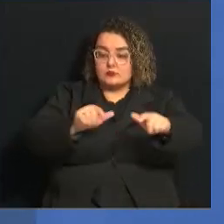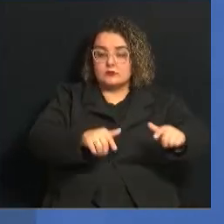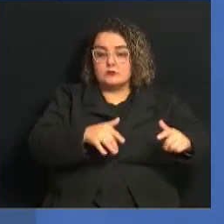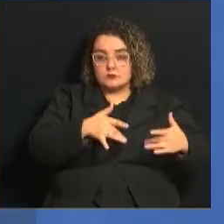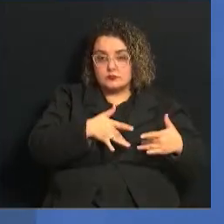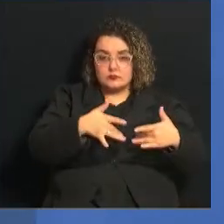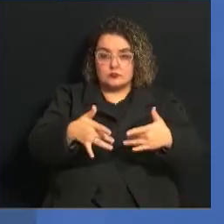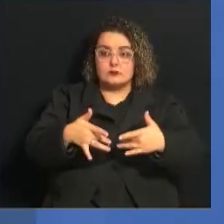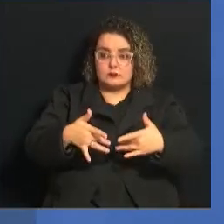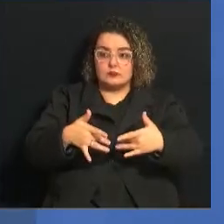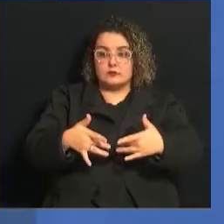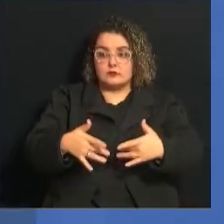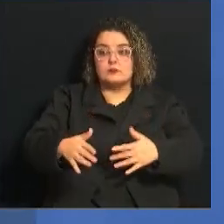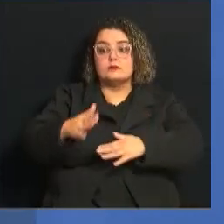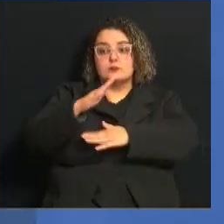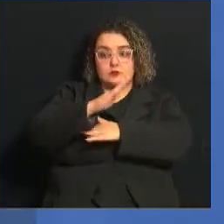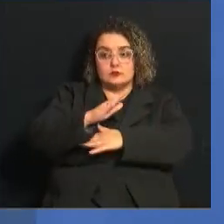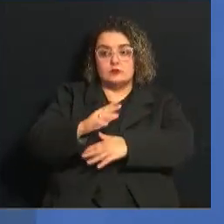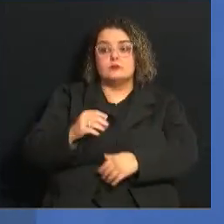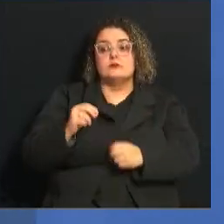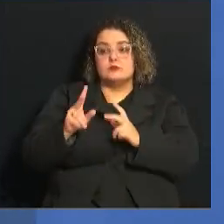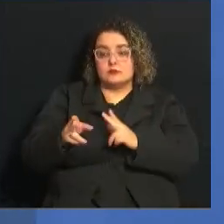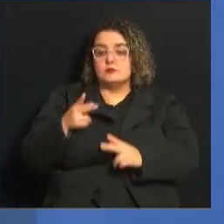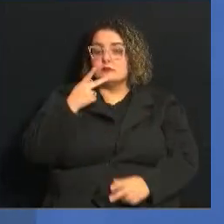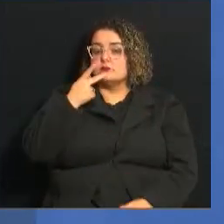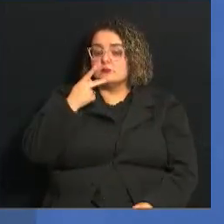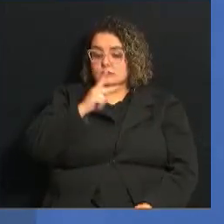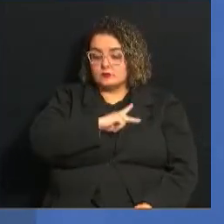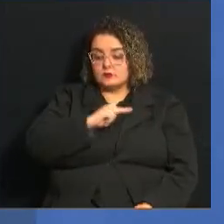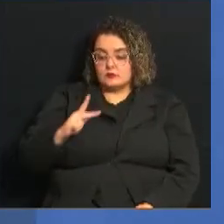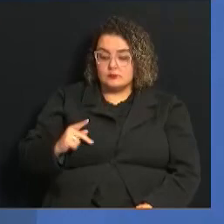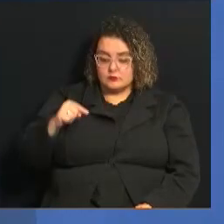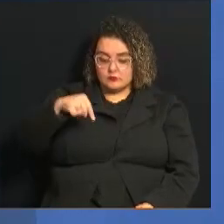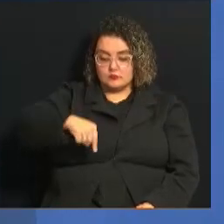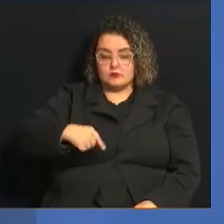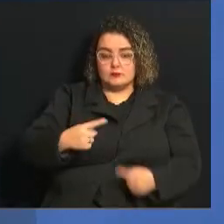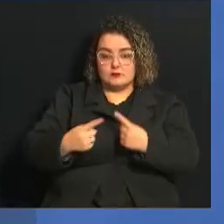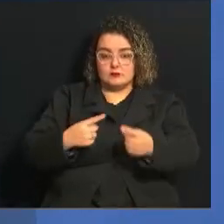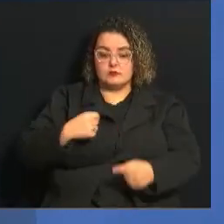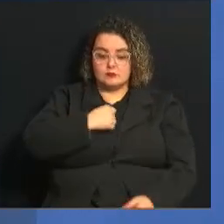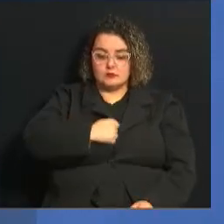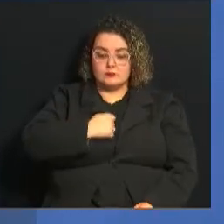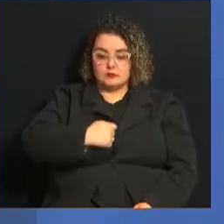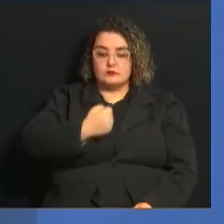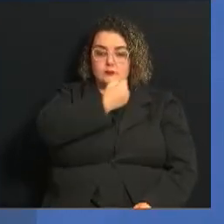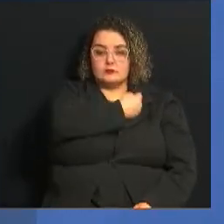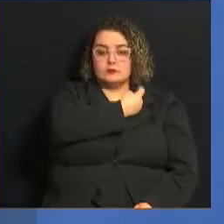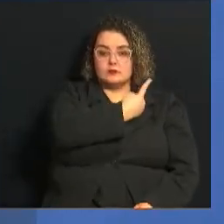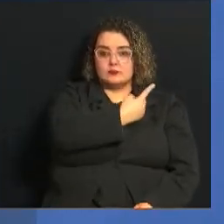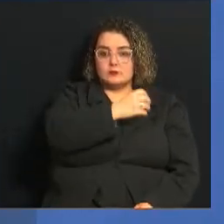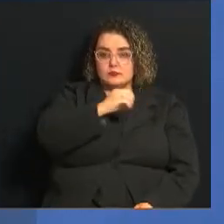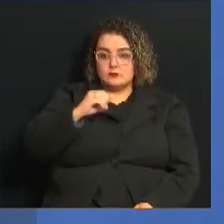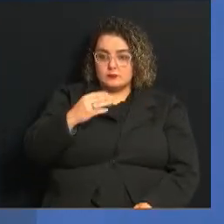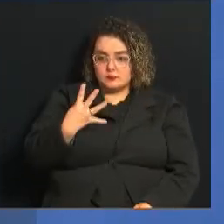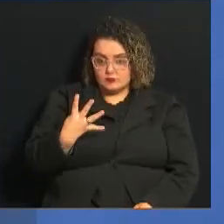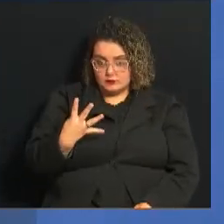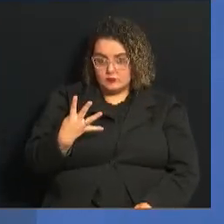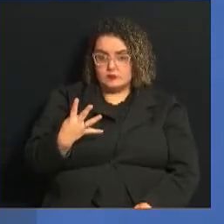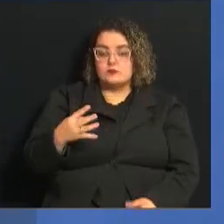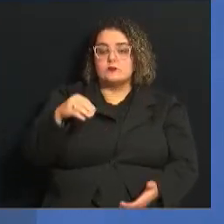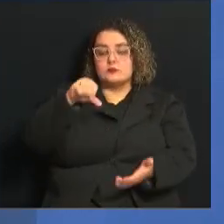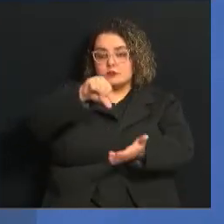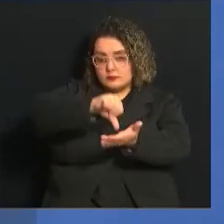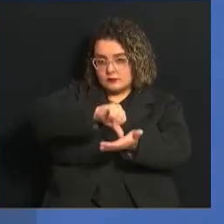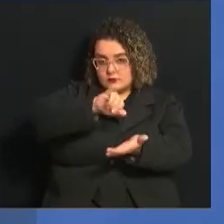Câmara Municipal de Campinas Como disse o presidente tem dois locais aqui na Avenida da Saudade 1004 onde funciona a sede